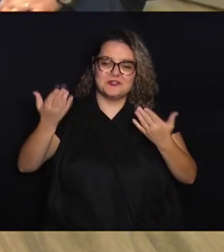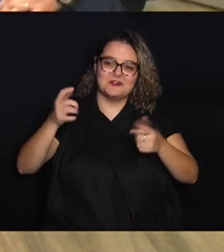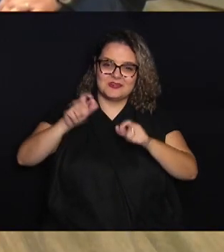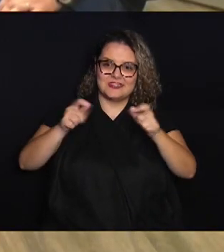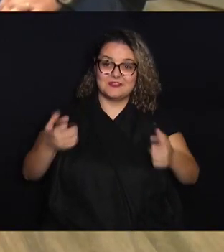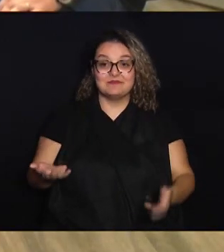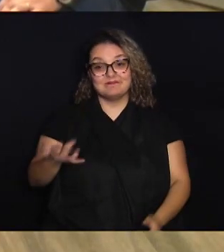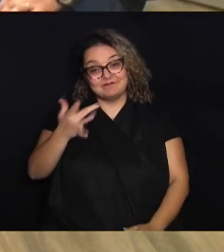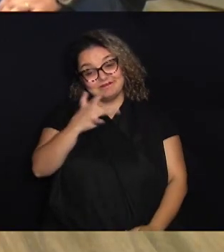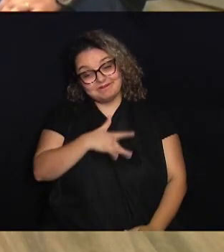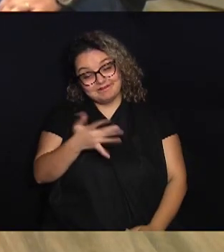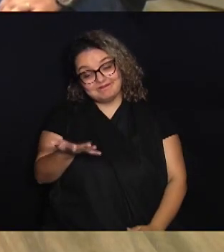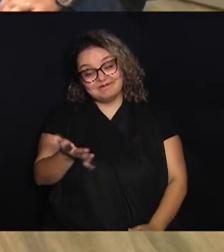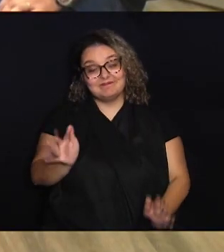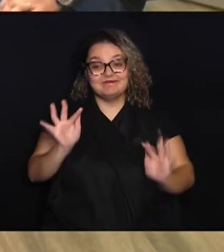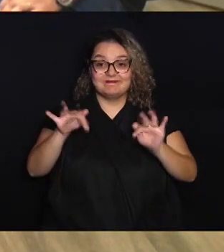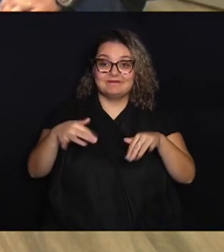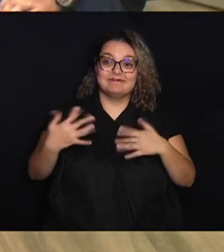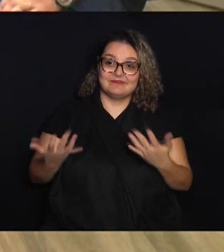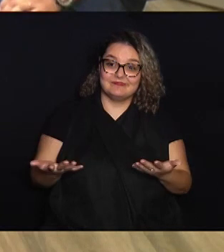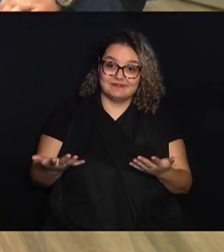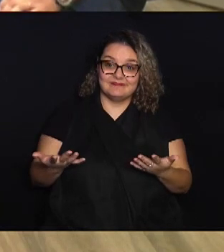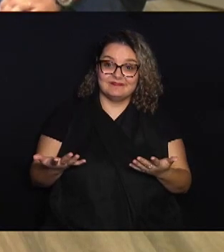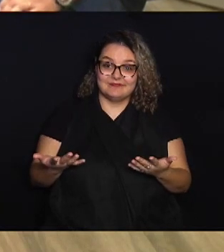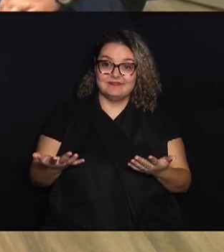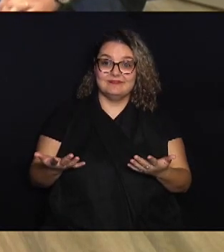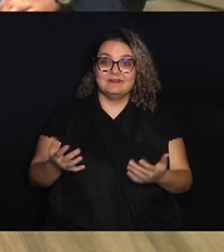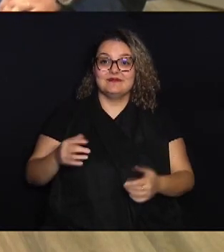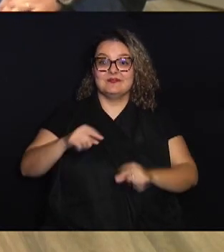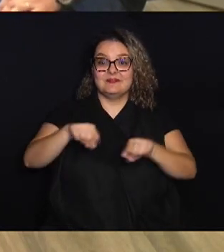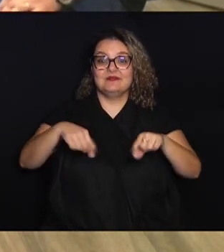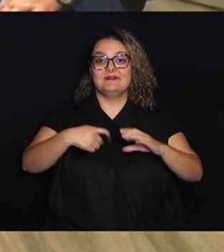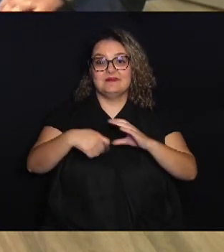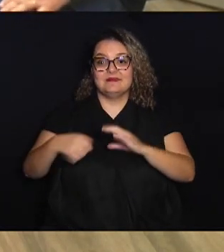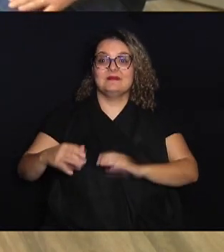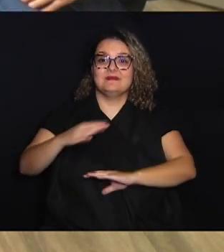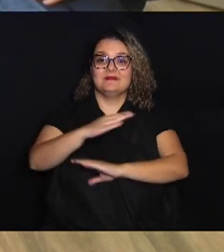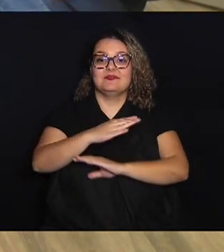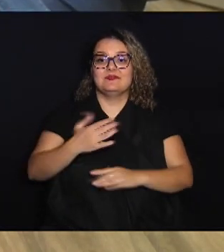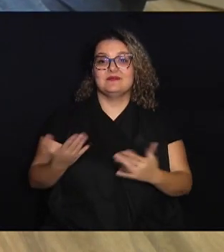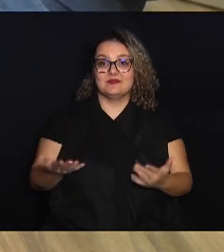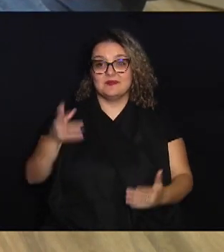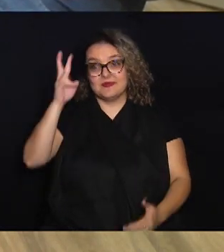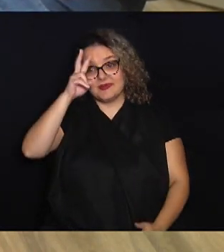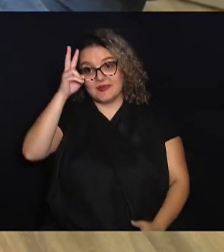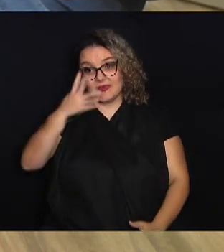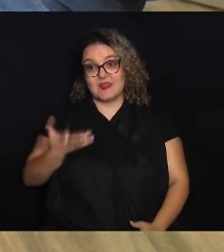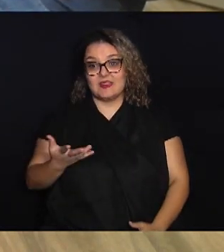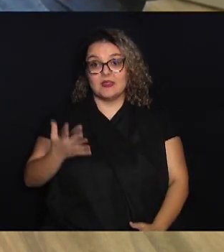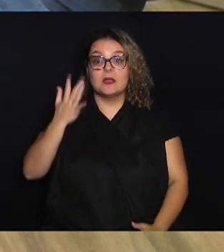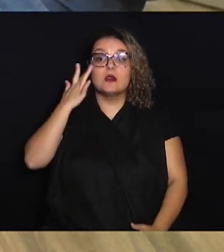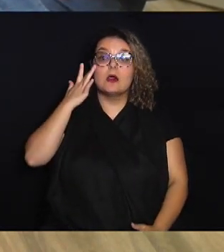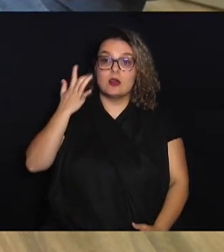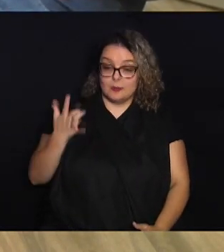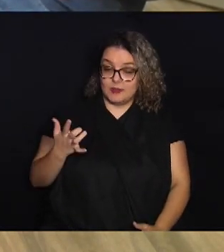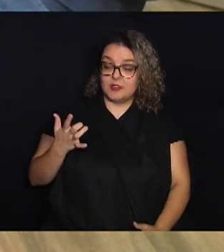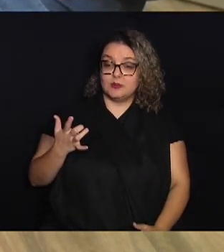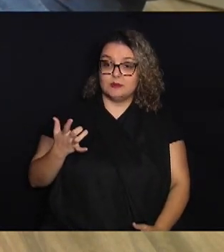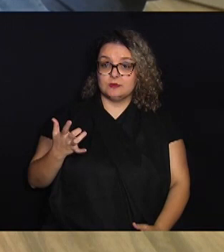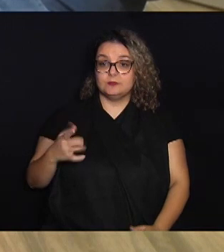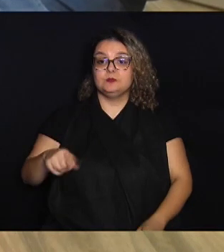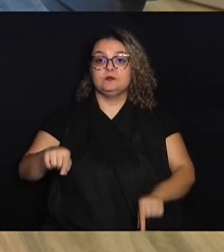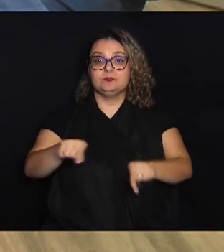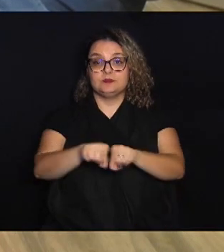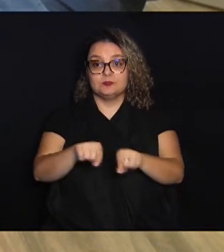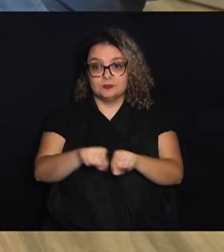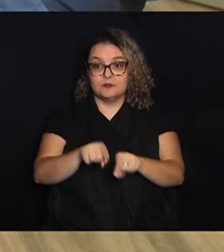que pena, né? Chegou ao fim o Estúdio da Câmara. Bom, lembrando que amanhã também